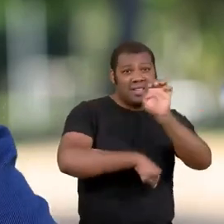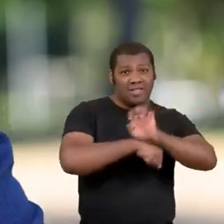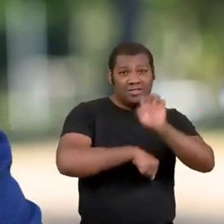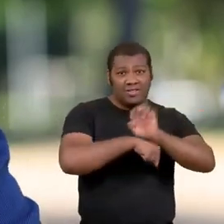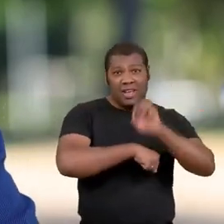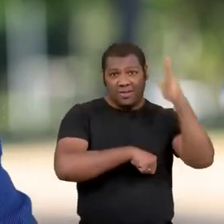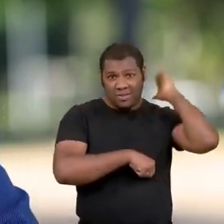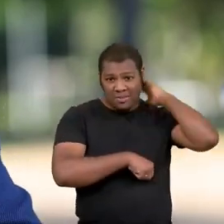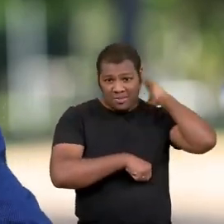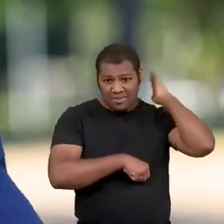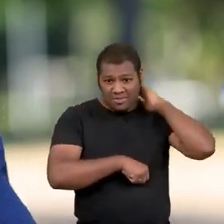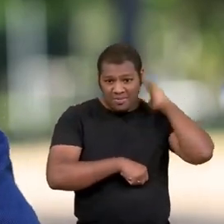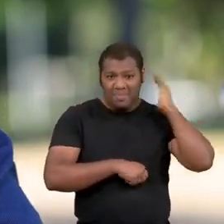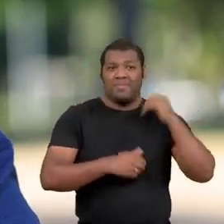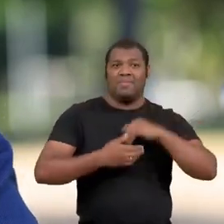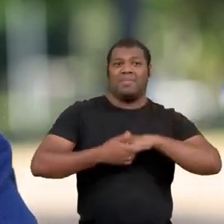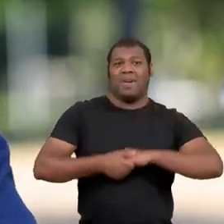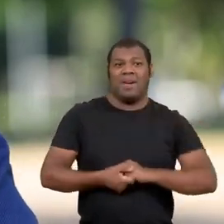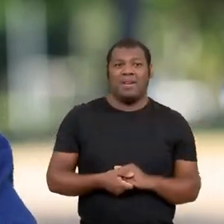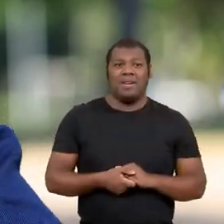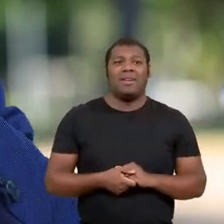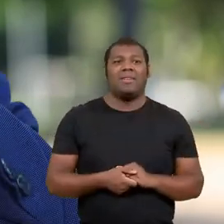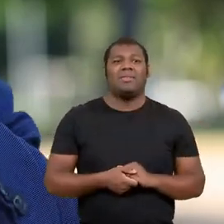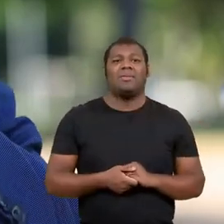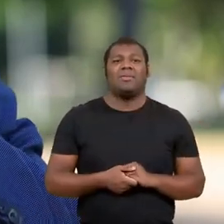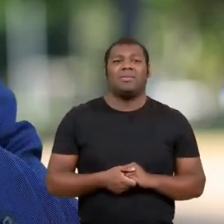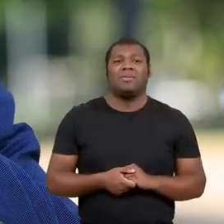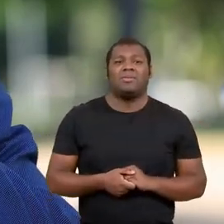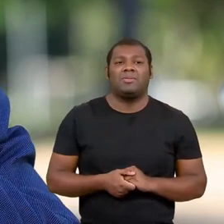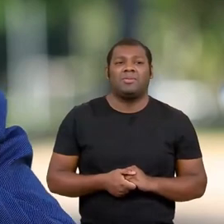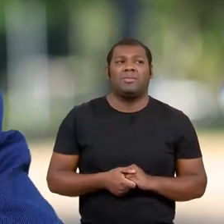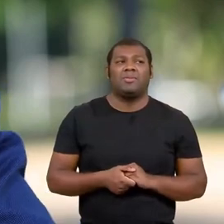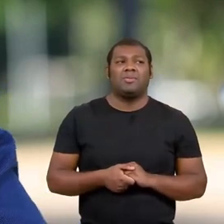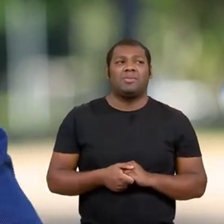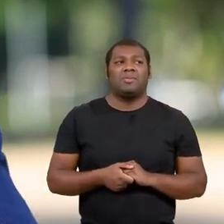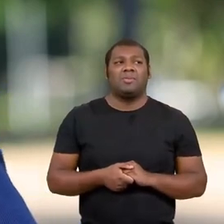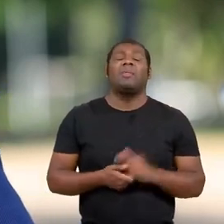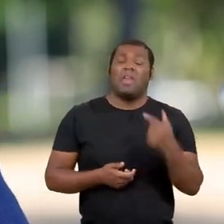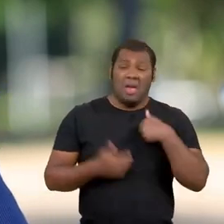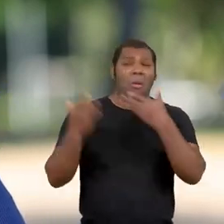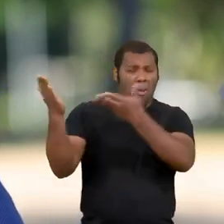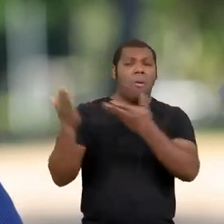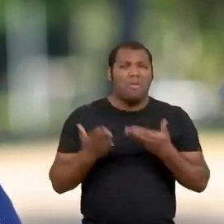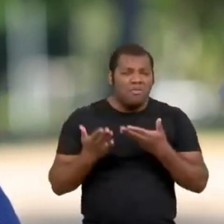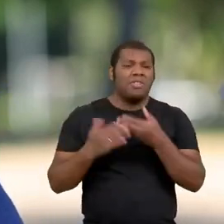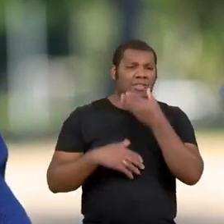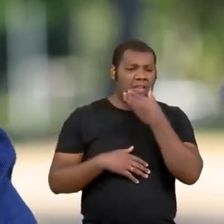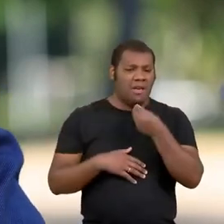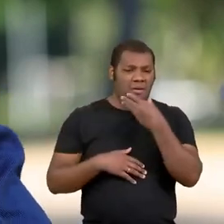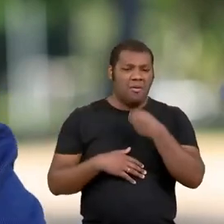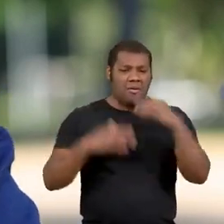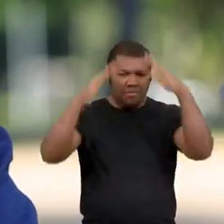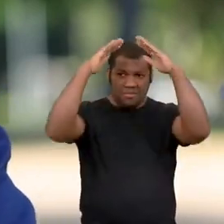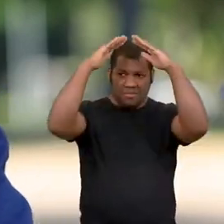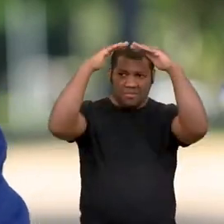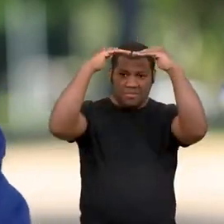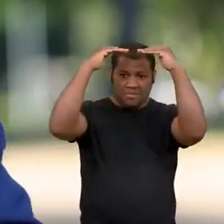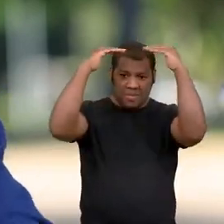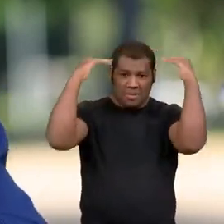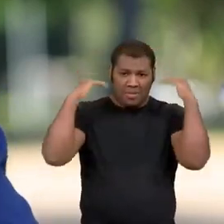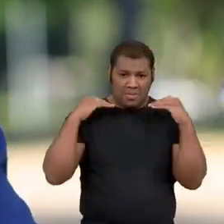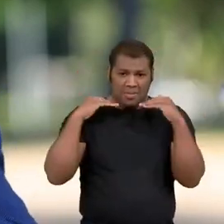gente quer brasileira mas eu não me negarei de fazer o convite a ele e de convidado para vir até porque eu vou